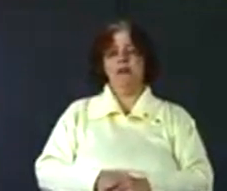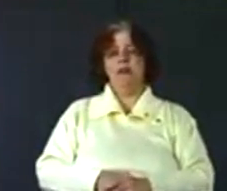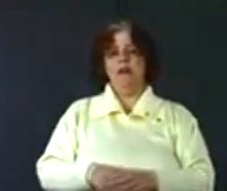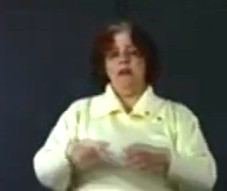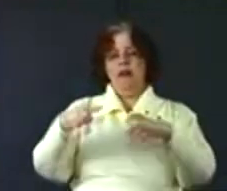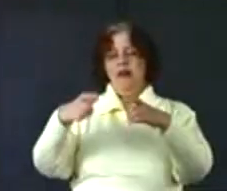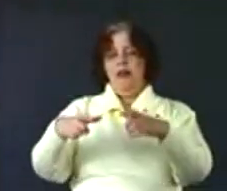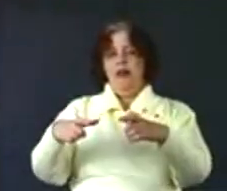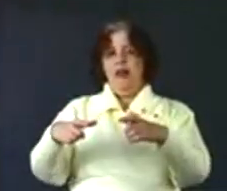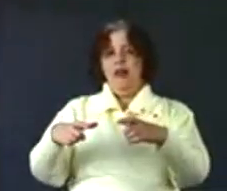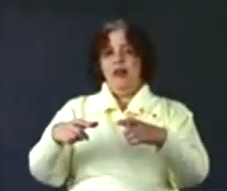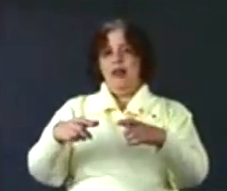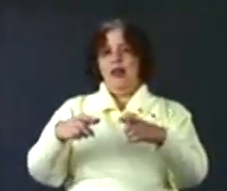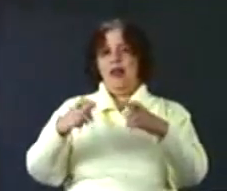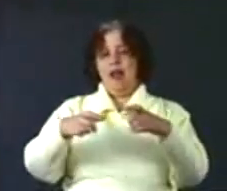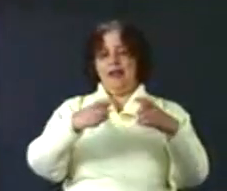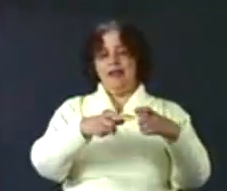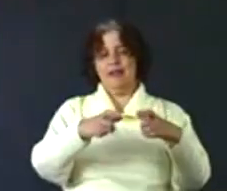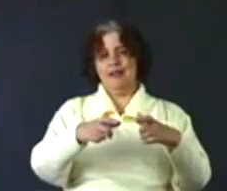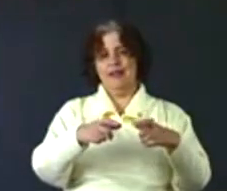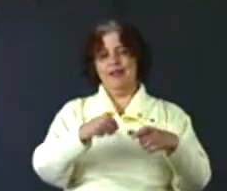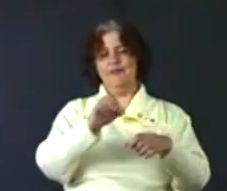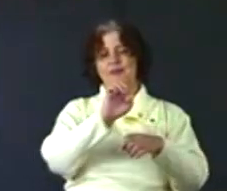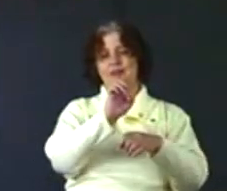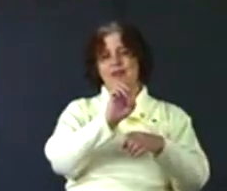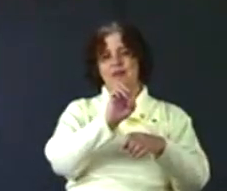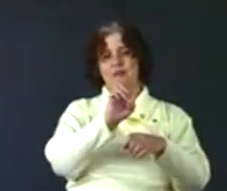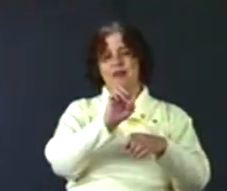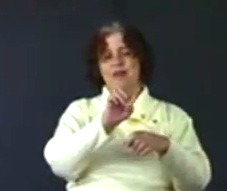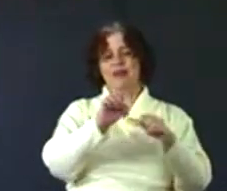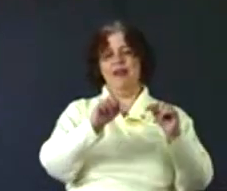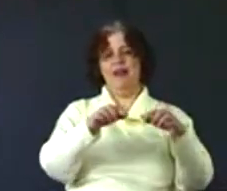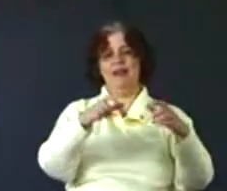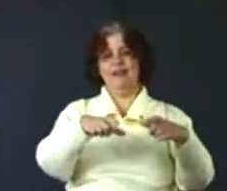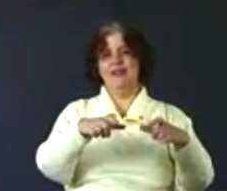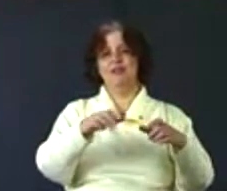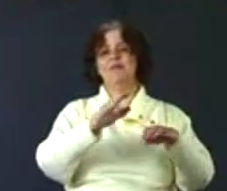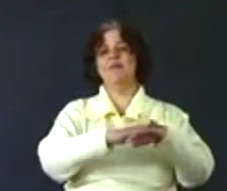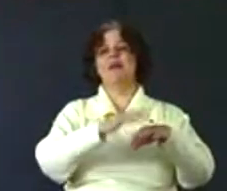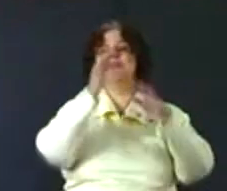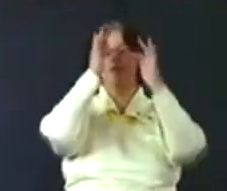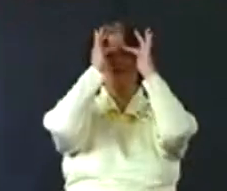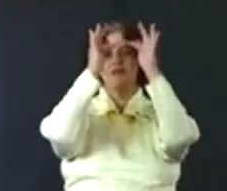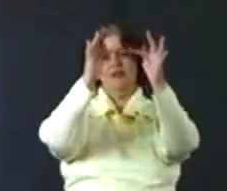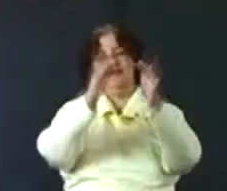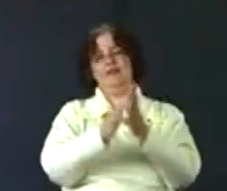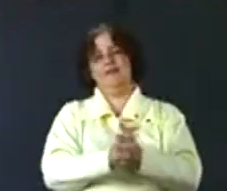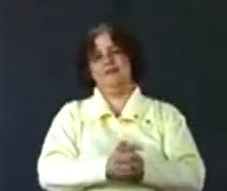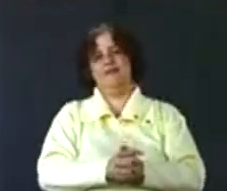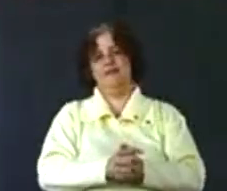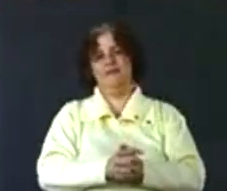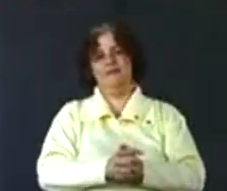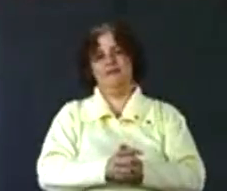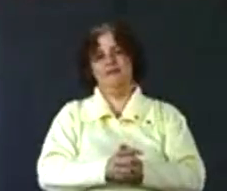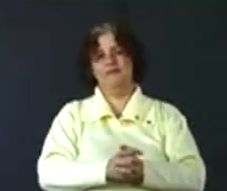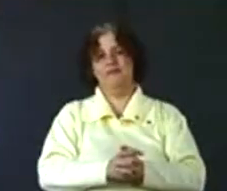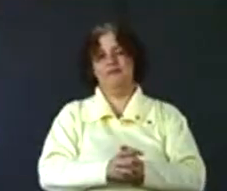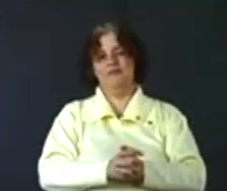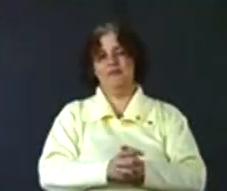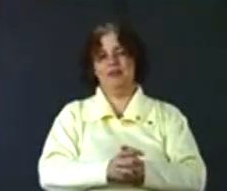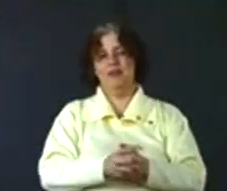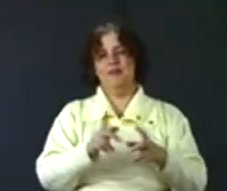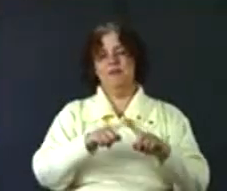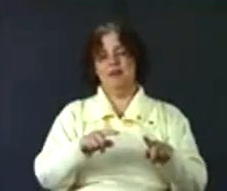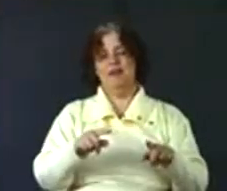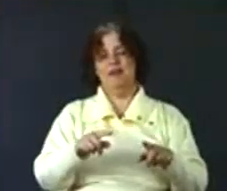era a cidade mais fiel a Roma, está aprendendo agora que não é apenas a César que Esmirna precisa aprender a fidelidade,